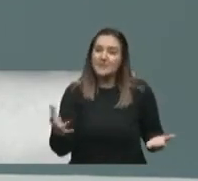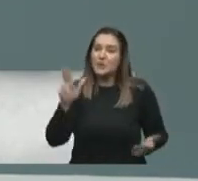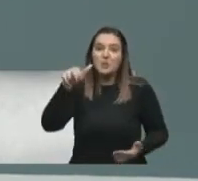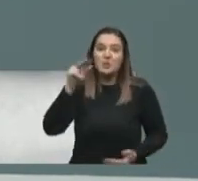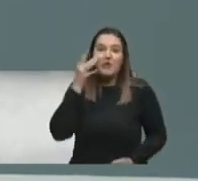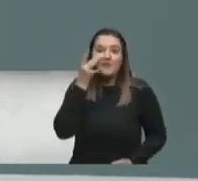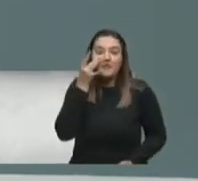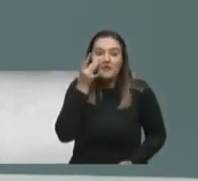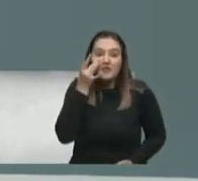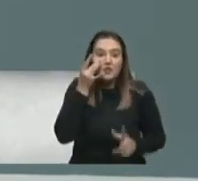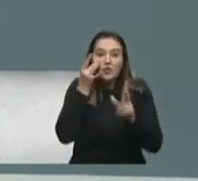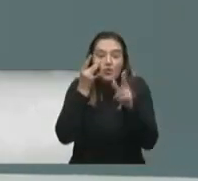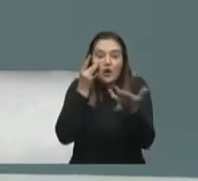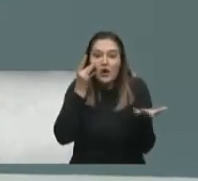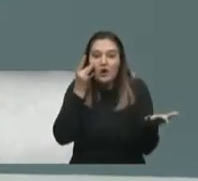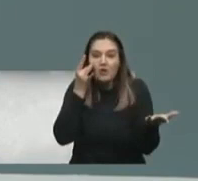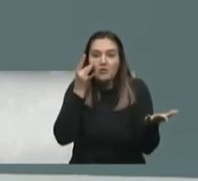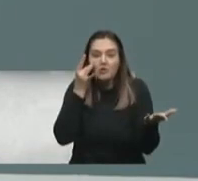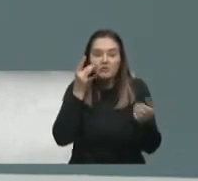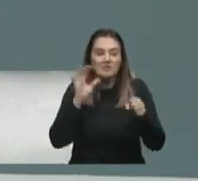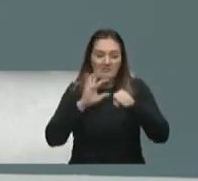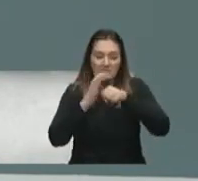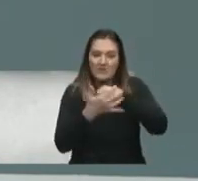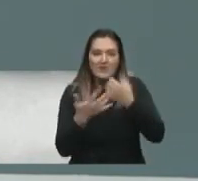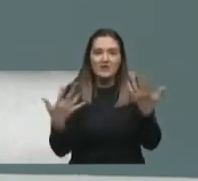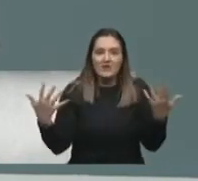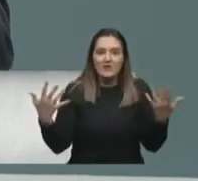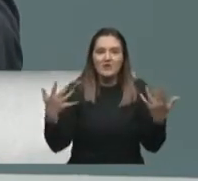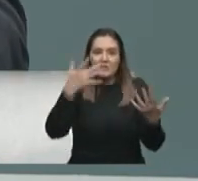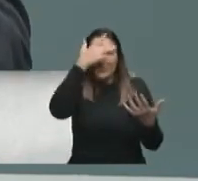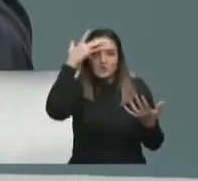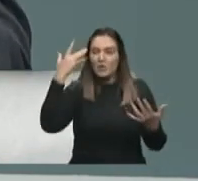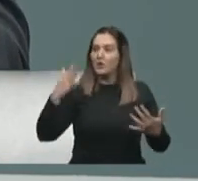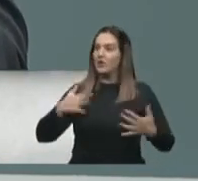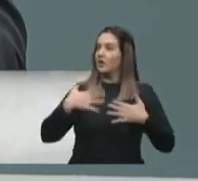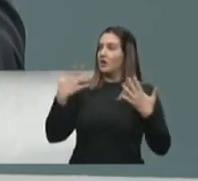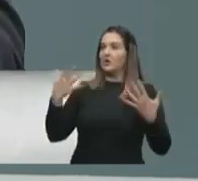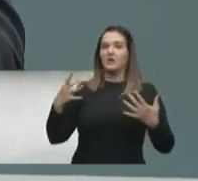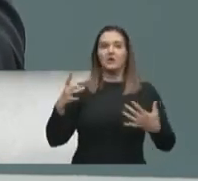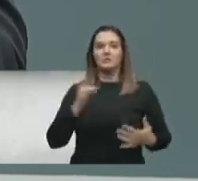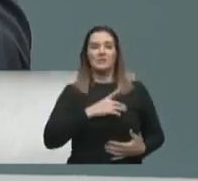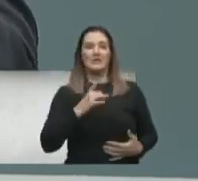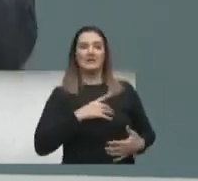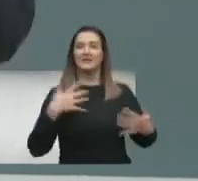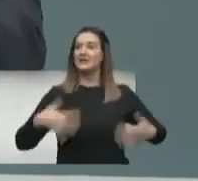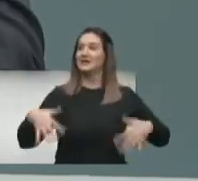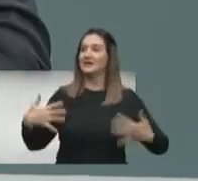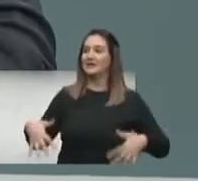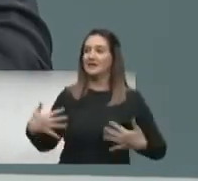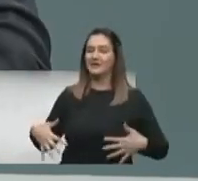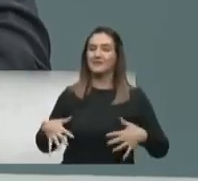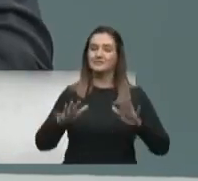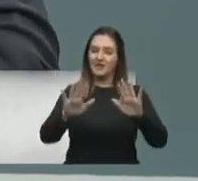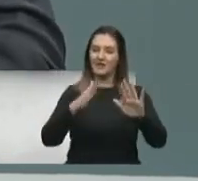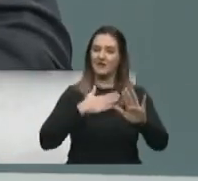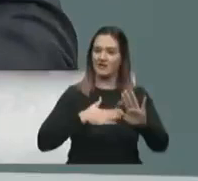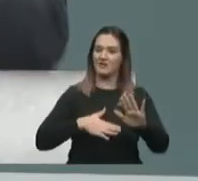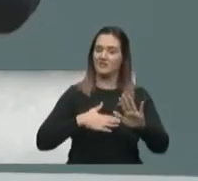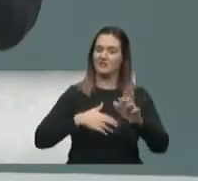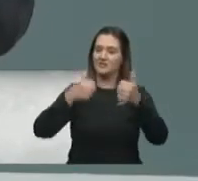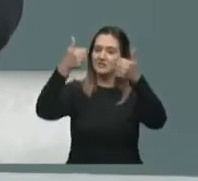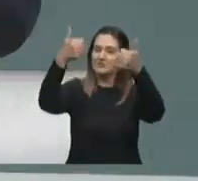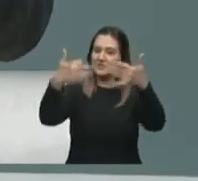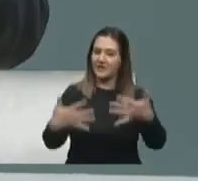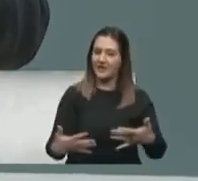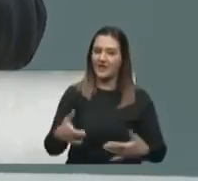houve, que nós nunca ouvimos falar. E muitas pessoas estão assustadas e com medo. Deixa eu falar uma coisa para você.